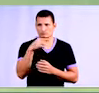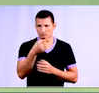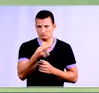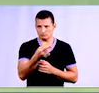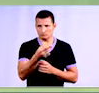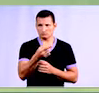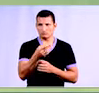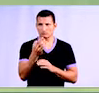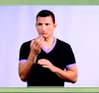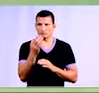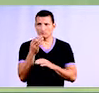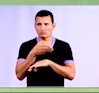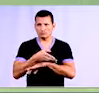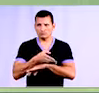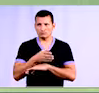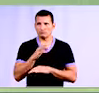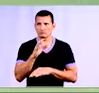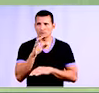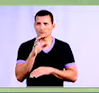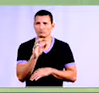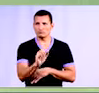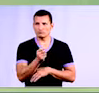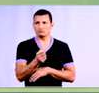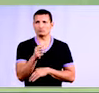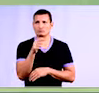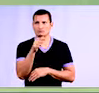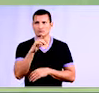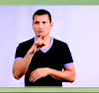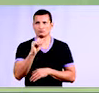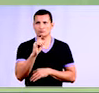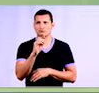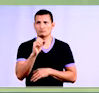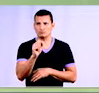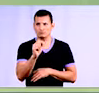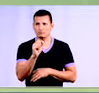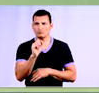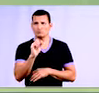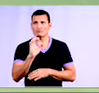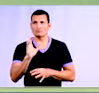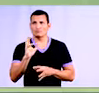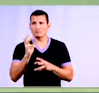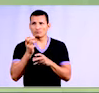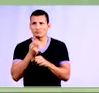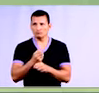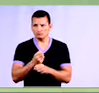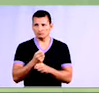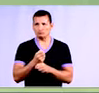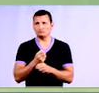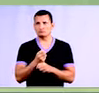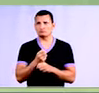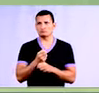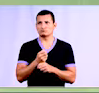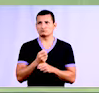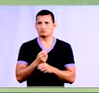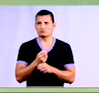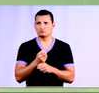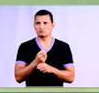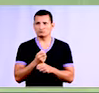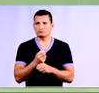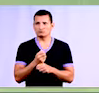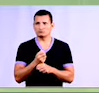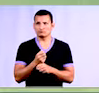momento de ser buscado esse dado para o processamento, seja de alguma forma